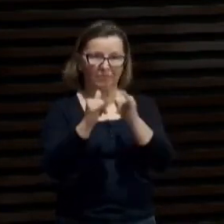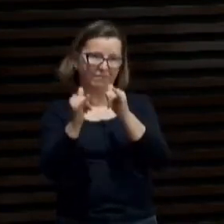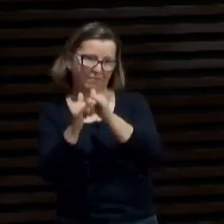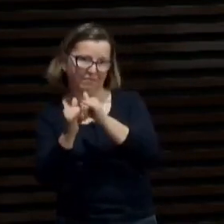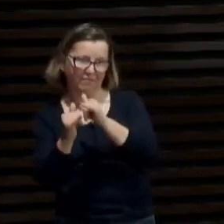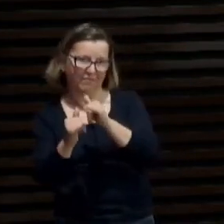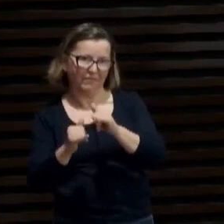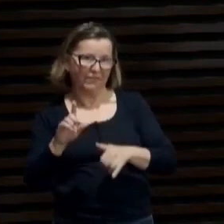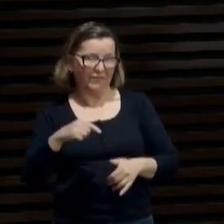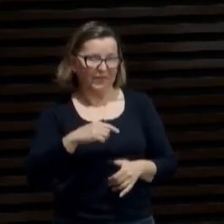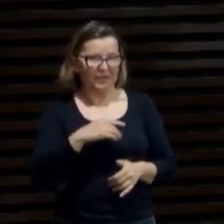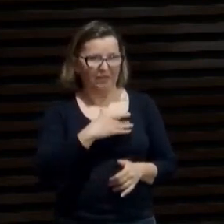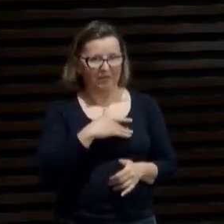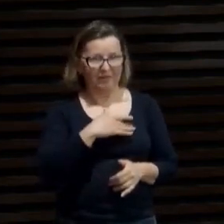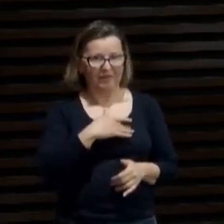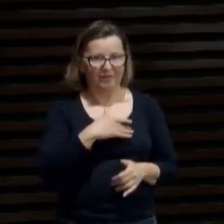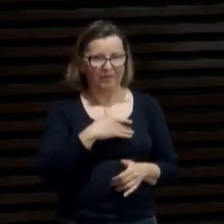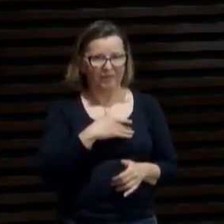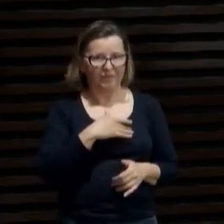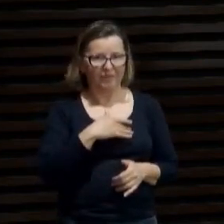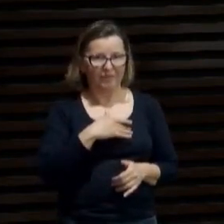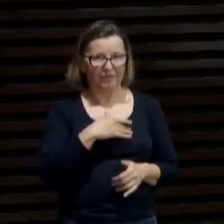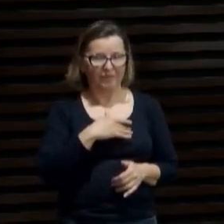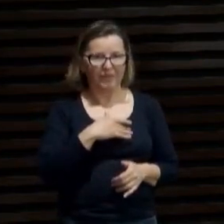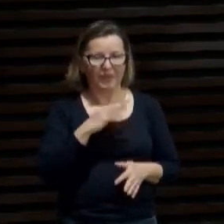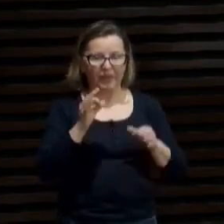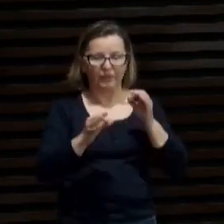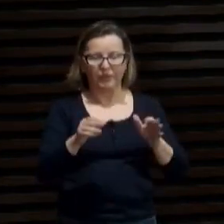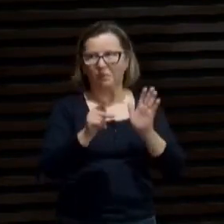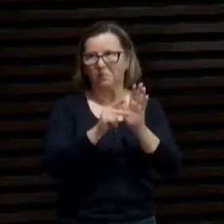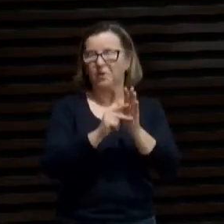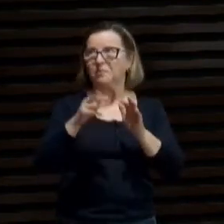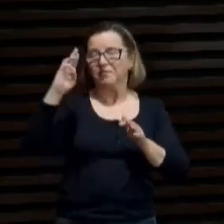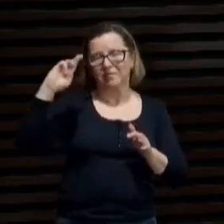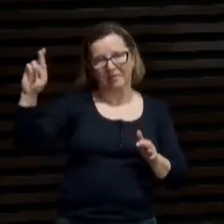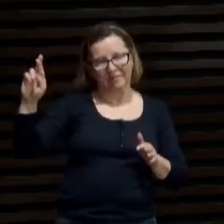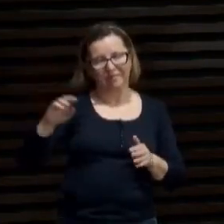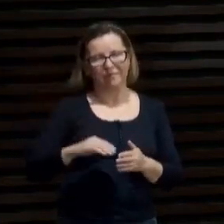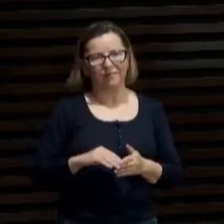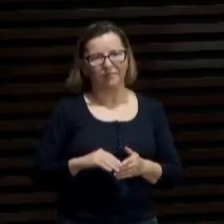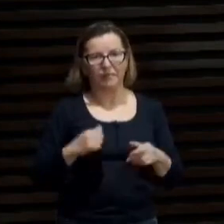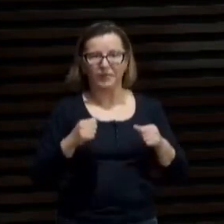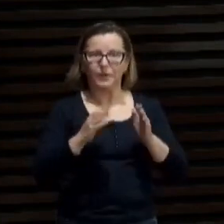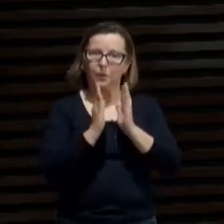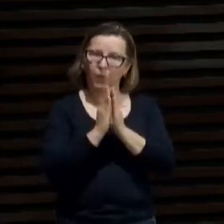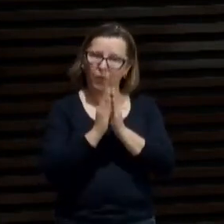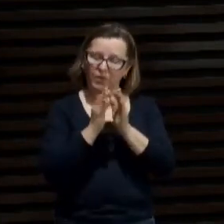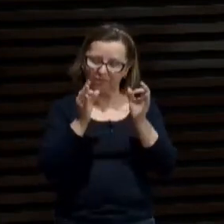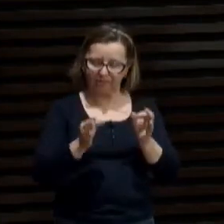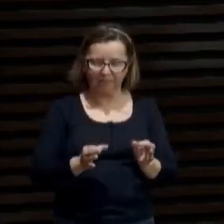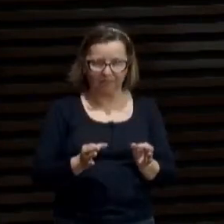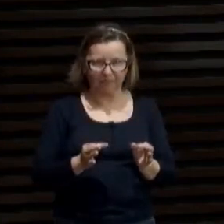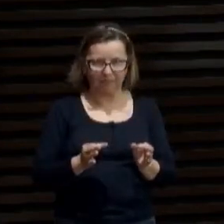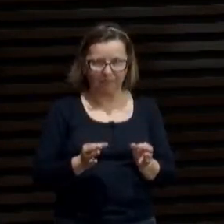misericordioso, deixando a justiça com o Senhor, porque perto está o Senhor. Nós devemos orar corretamente.